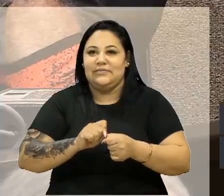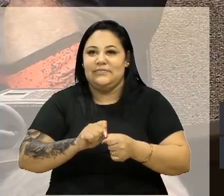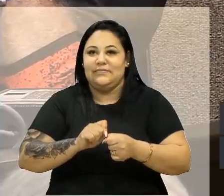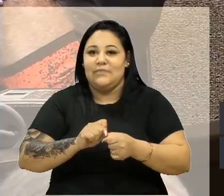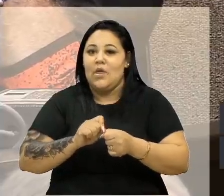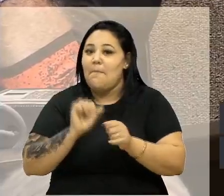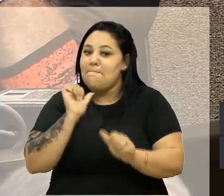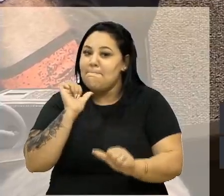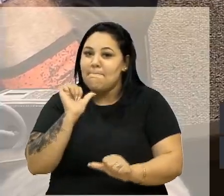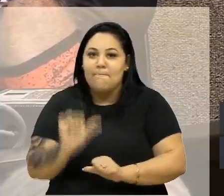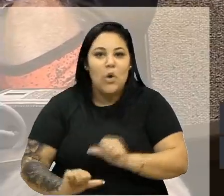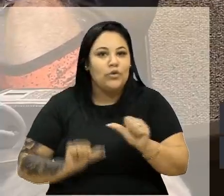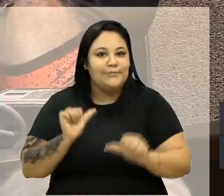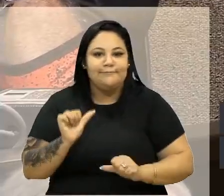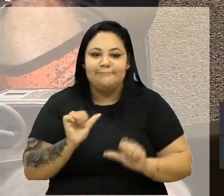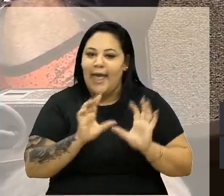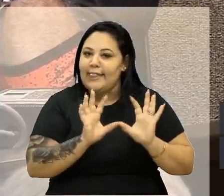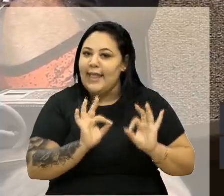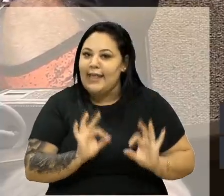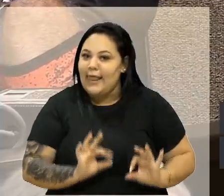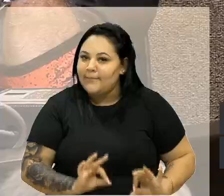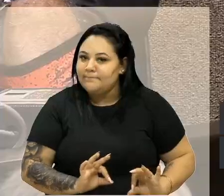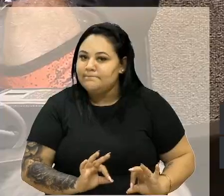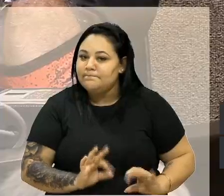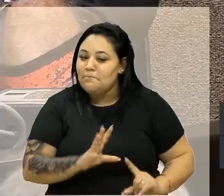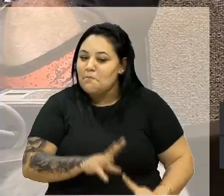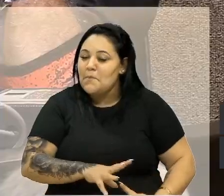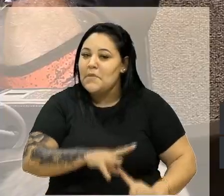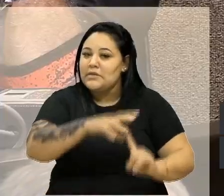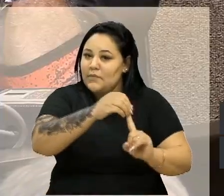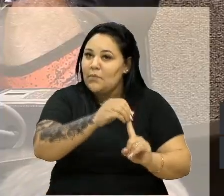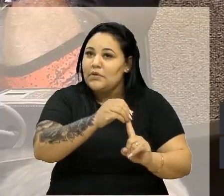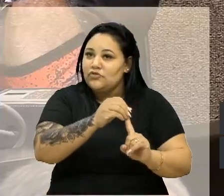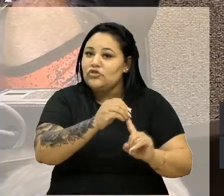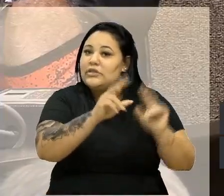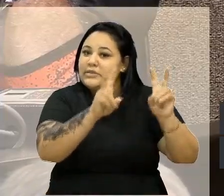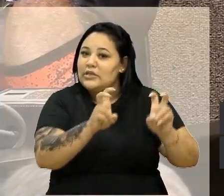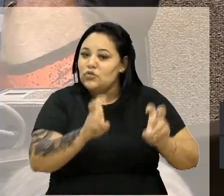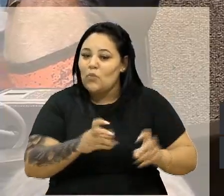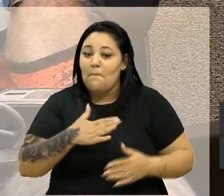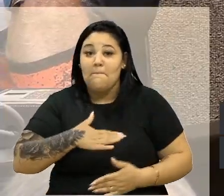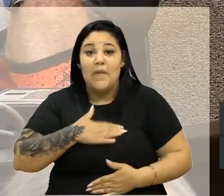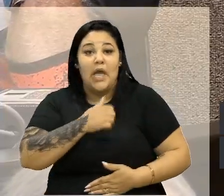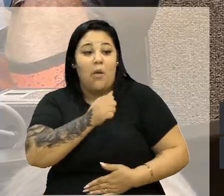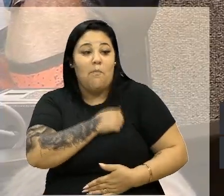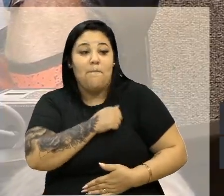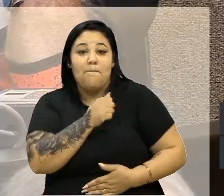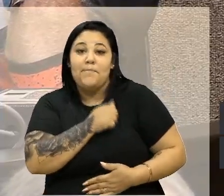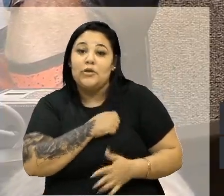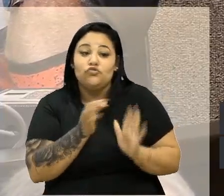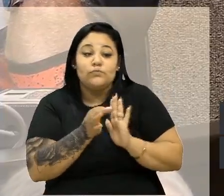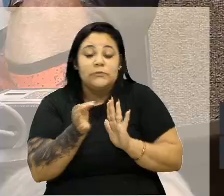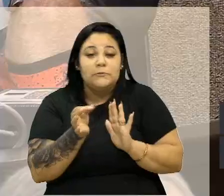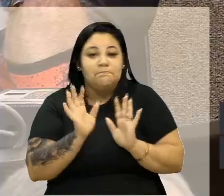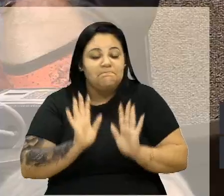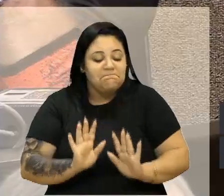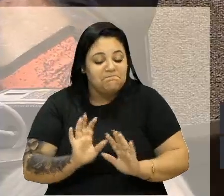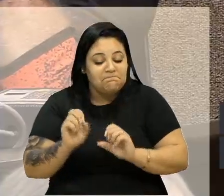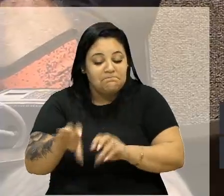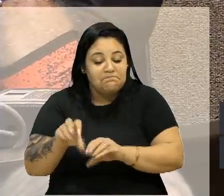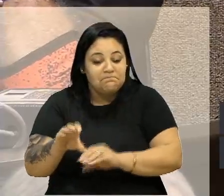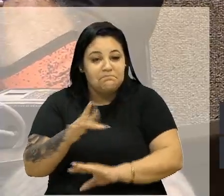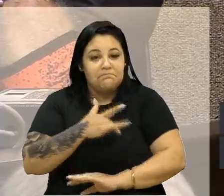transição, principalmente nestas pastas, seria a minha humilde opinião, da educação, da